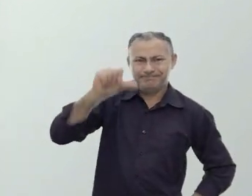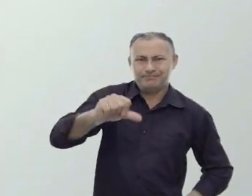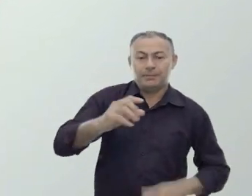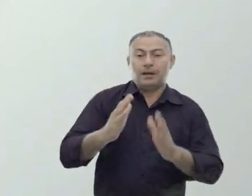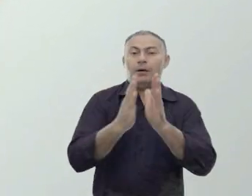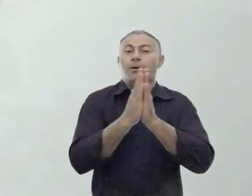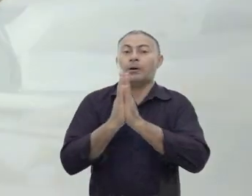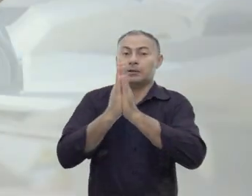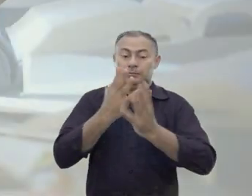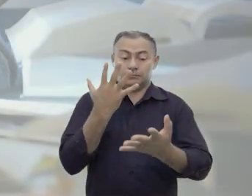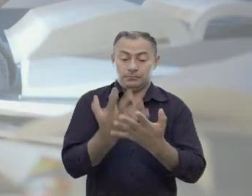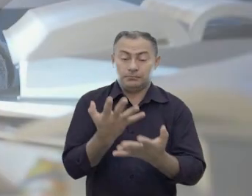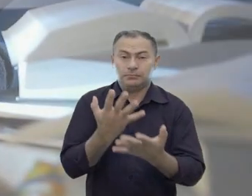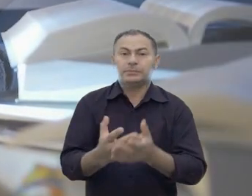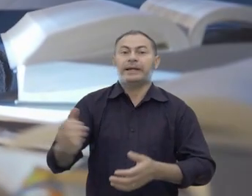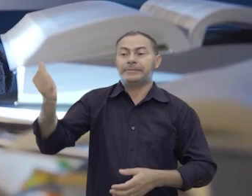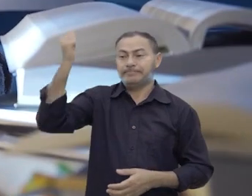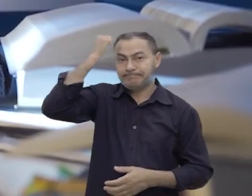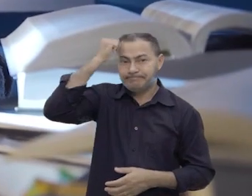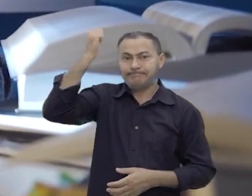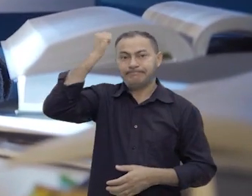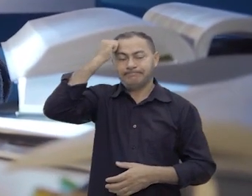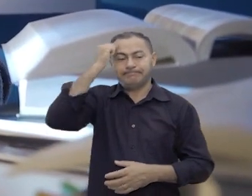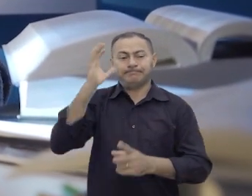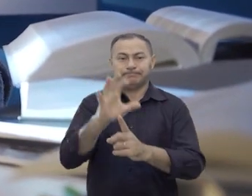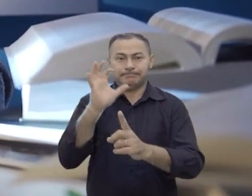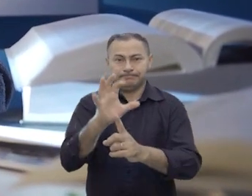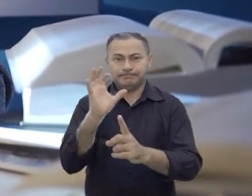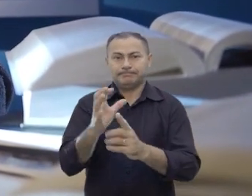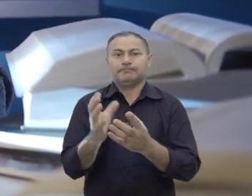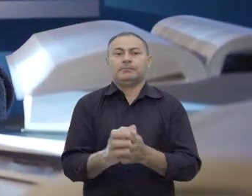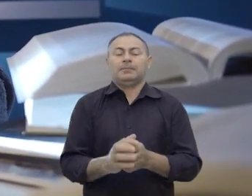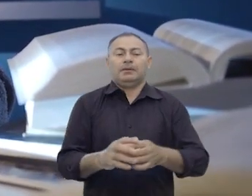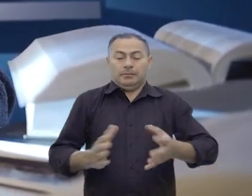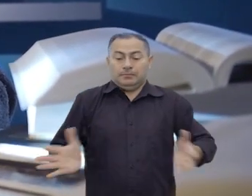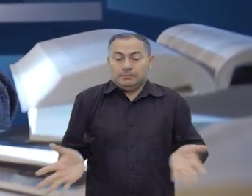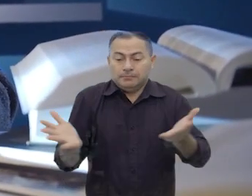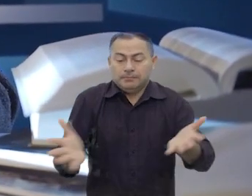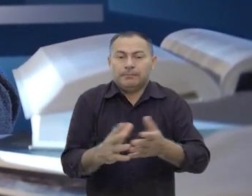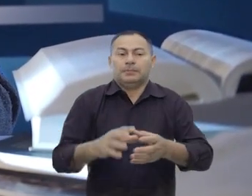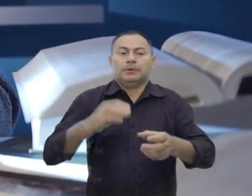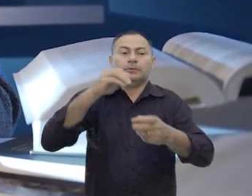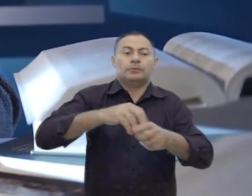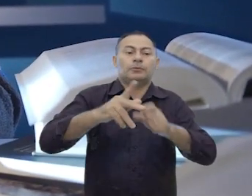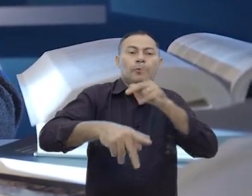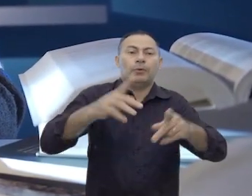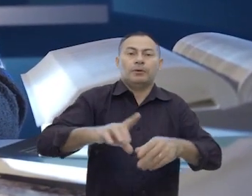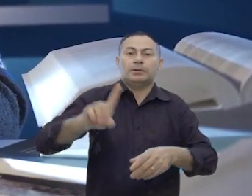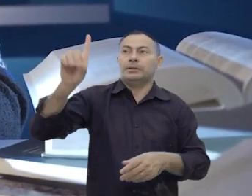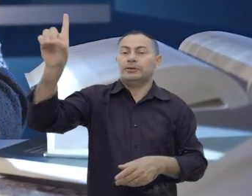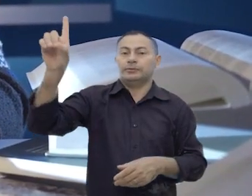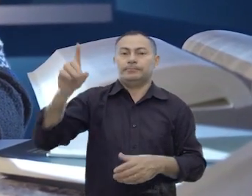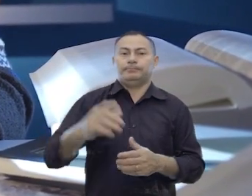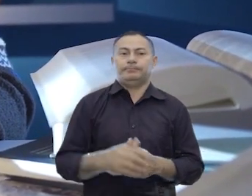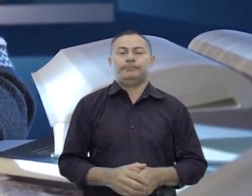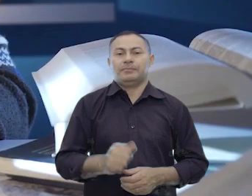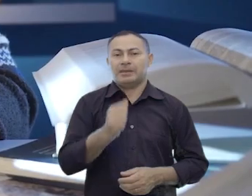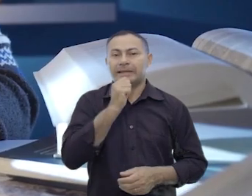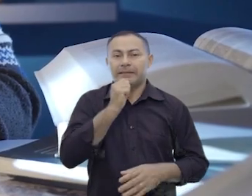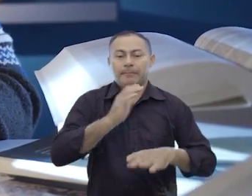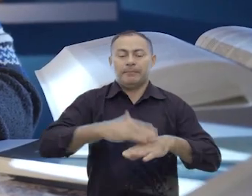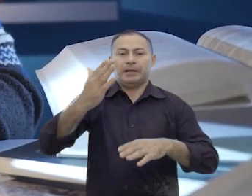Deus. Suas orações de confissão e arrependimento provocaram um grande avivamento no meio do povo de